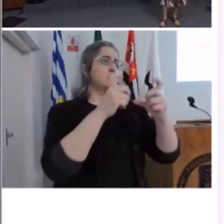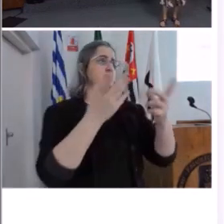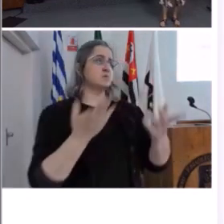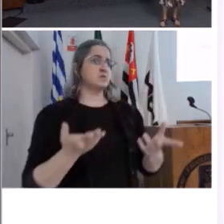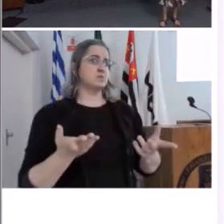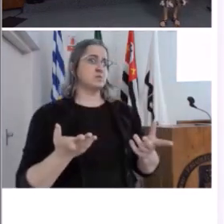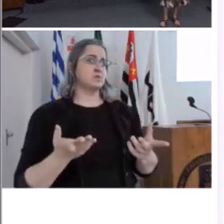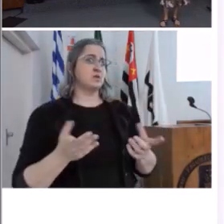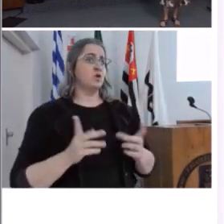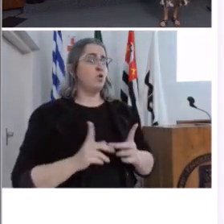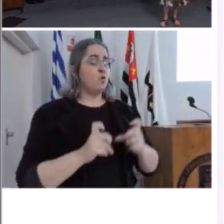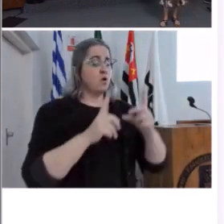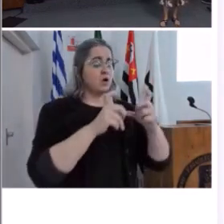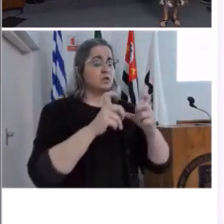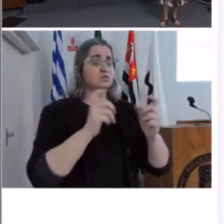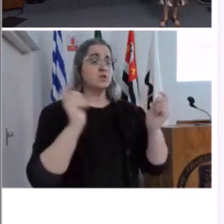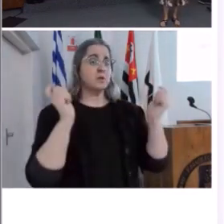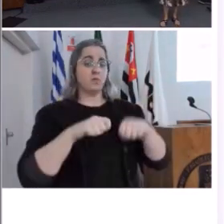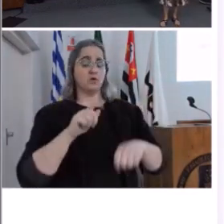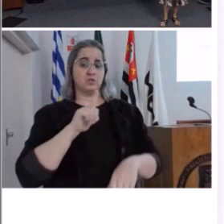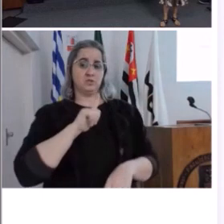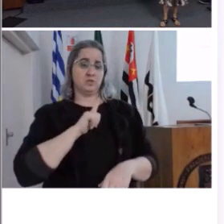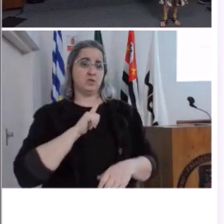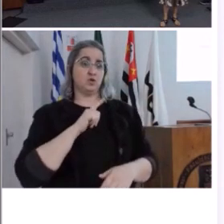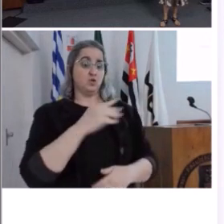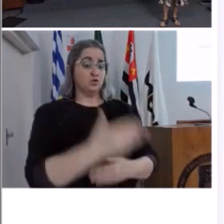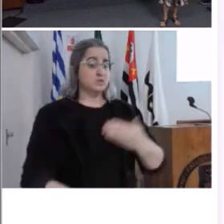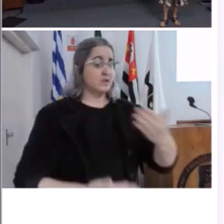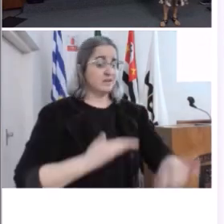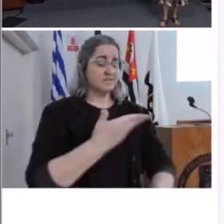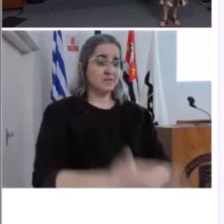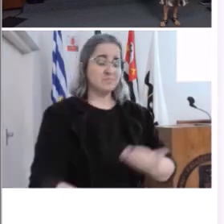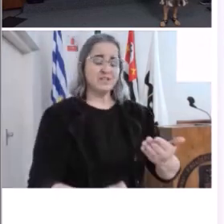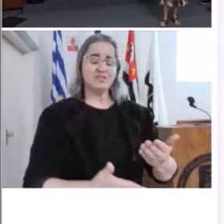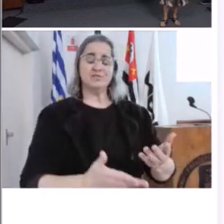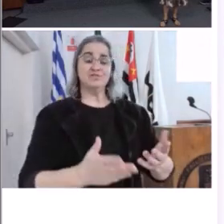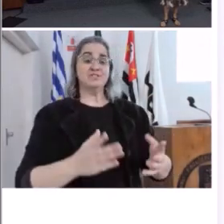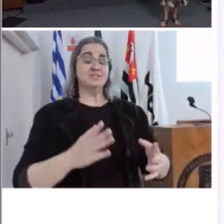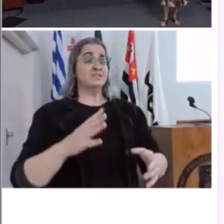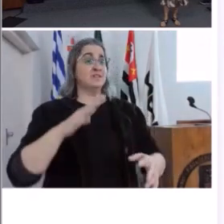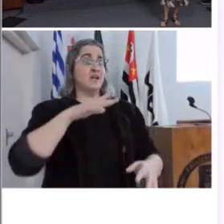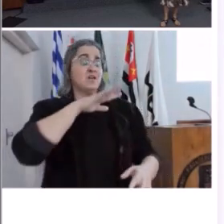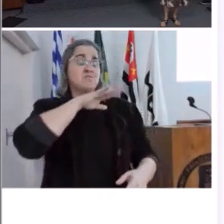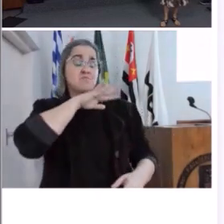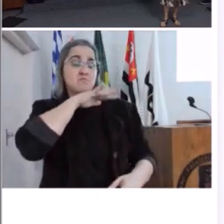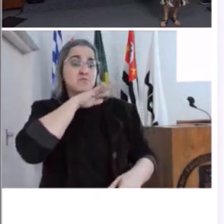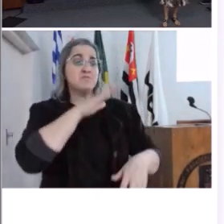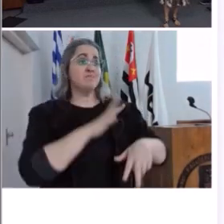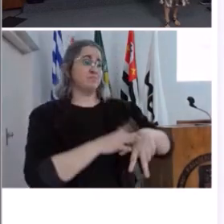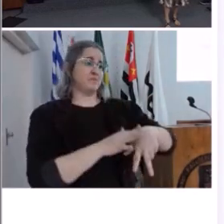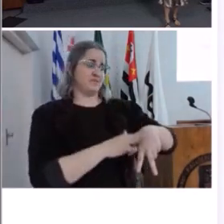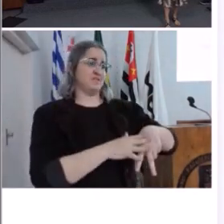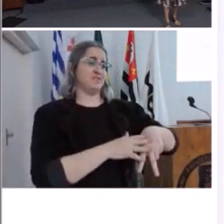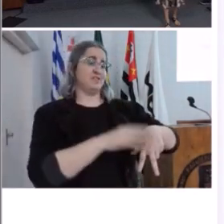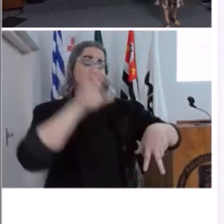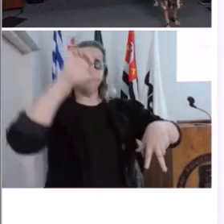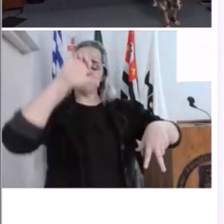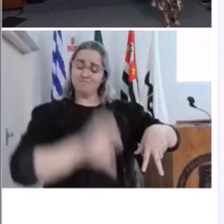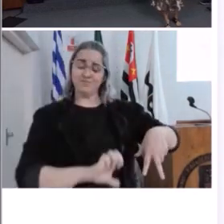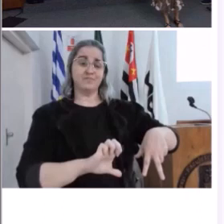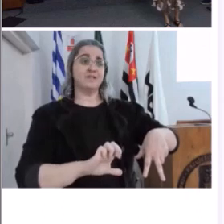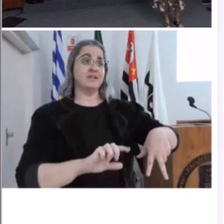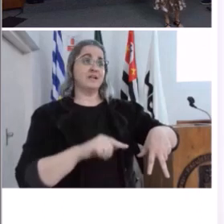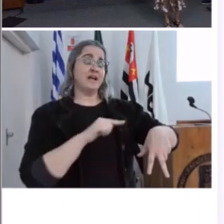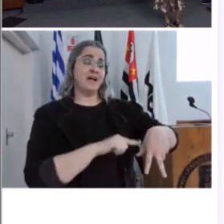causa do tipo de tratamento que é feito. Os tratamentos são extremamente agressivos e nocivos para o paciente. E aí ele acaba desenvolvendo e